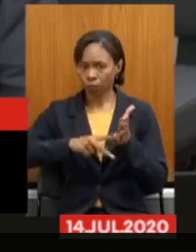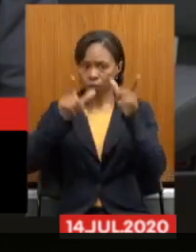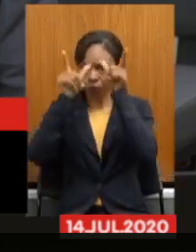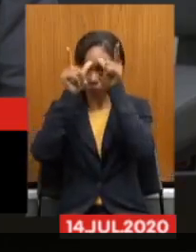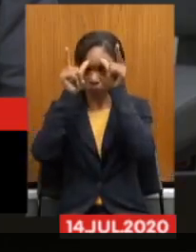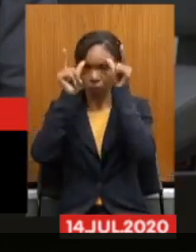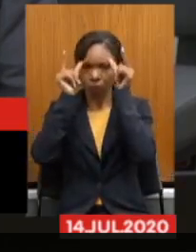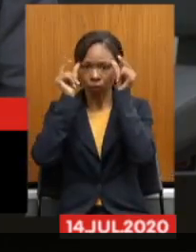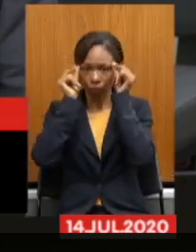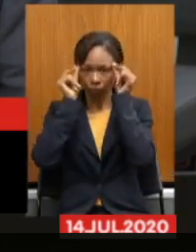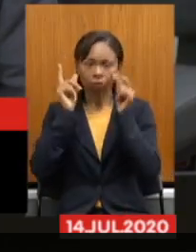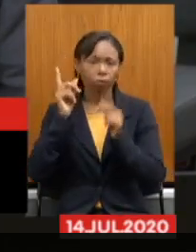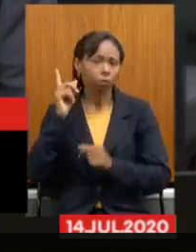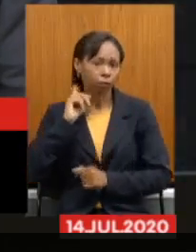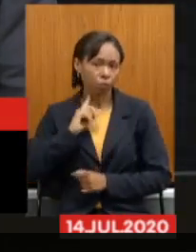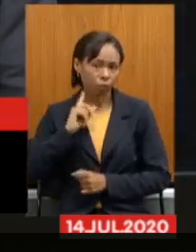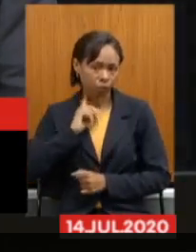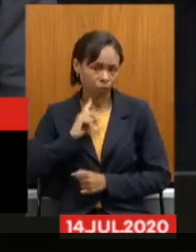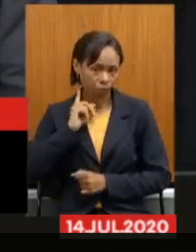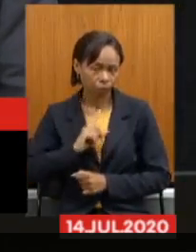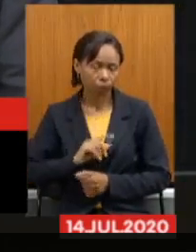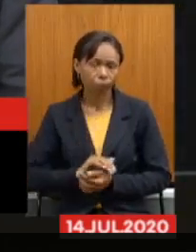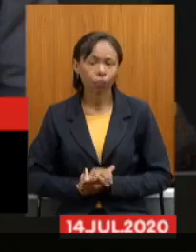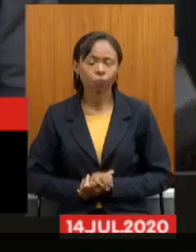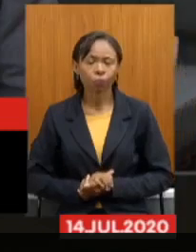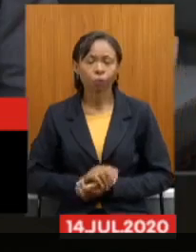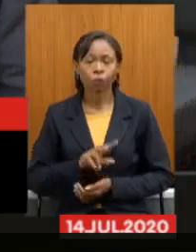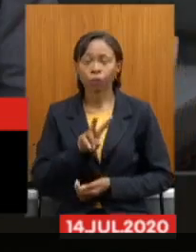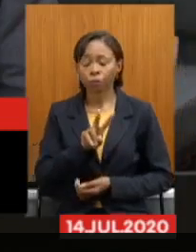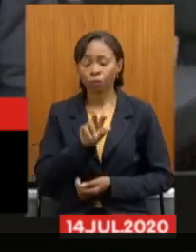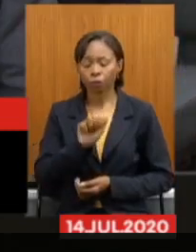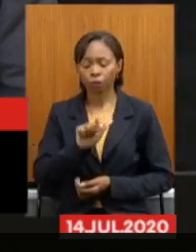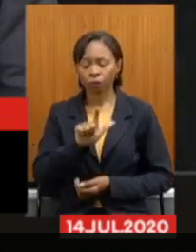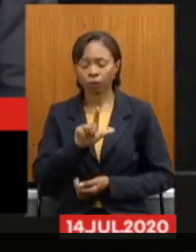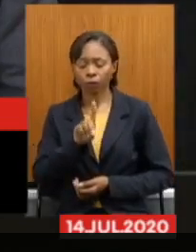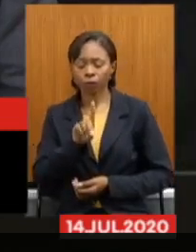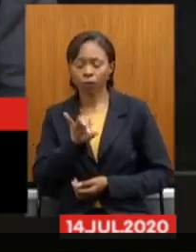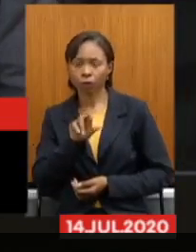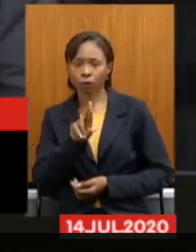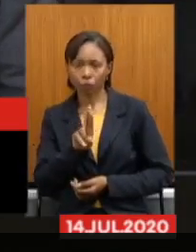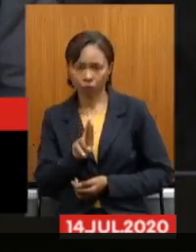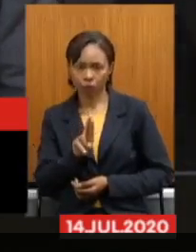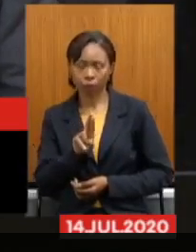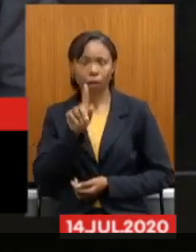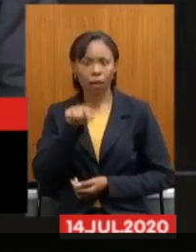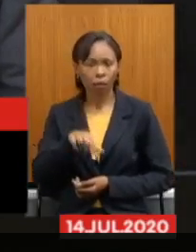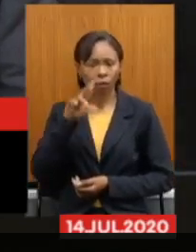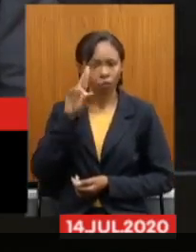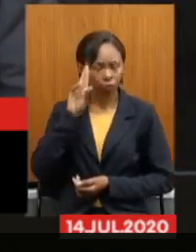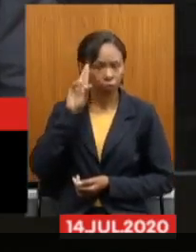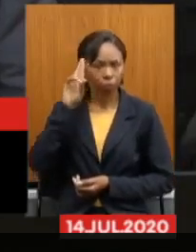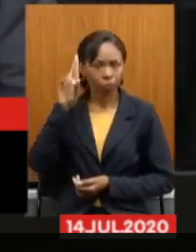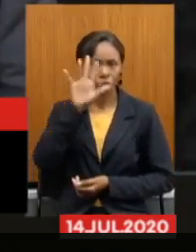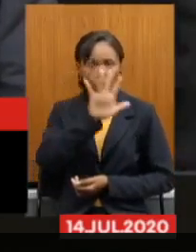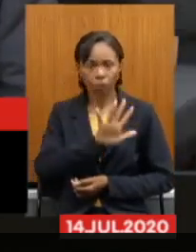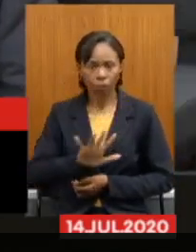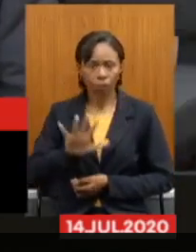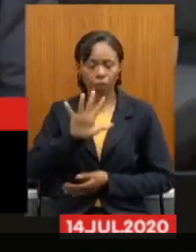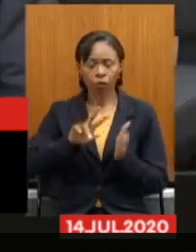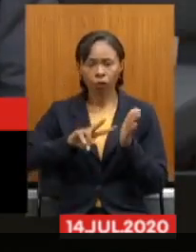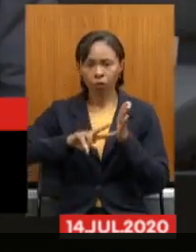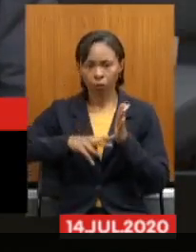Enfermeiros de Minas Gerais, Valdir Batista da Silva, diretor-geral do Sindicato